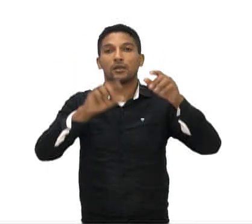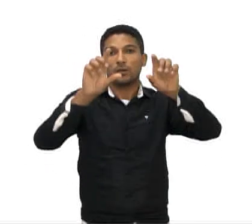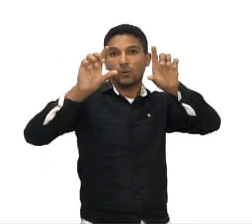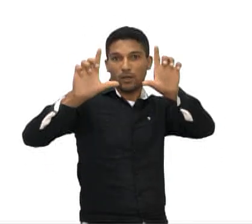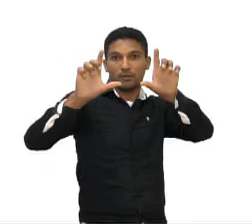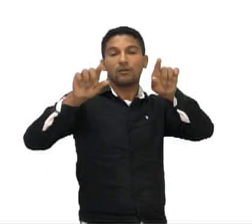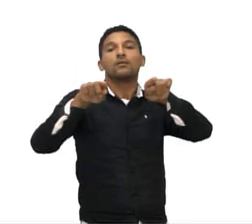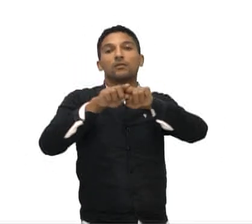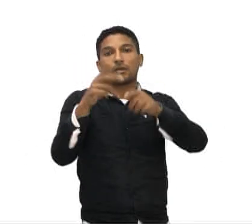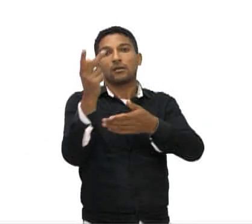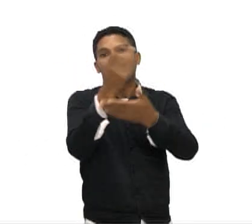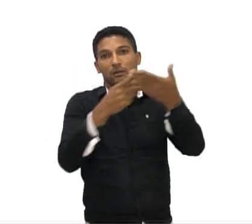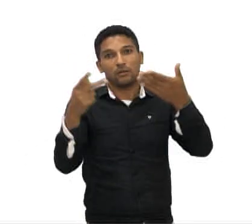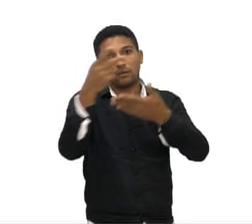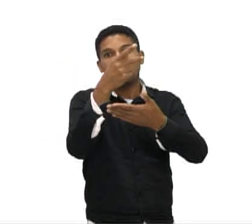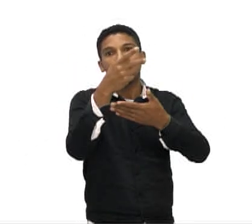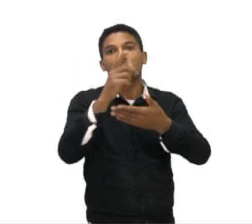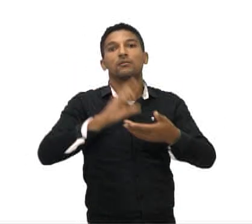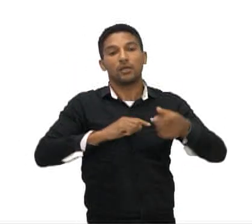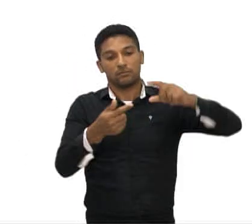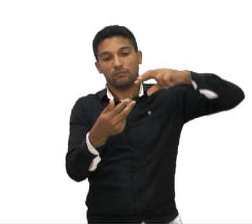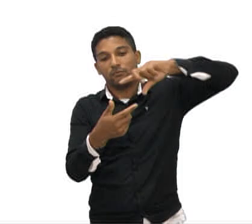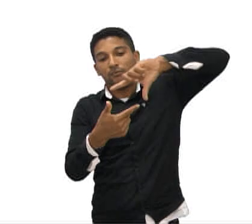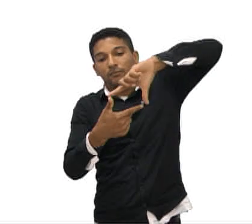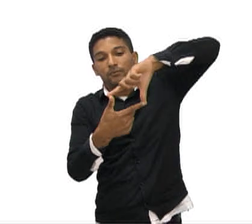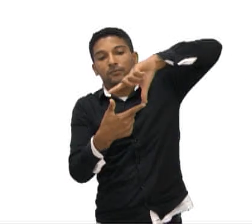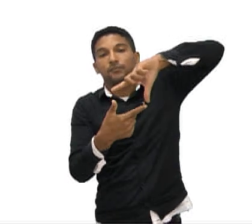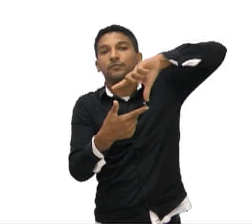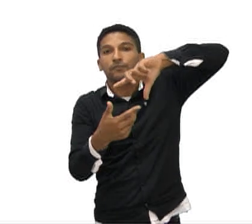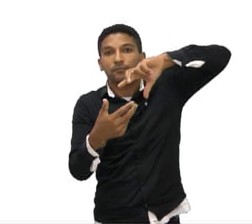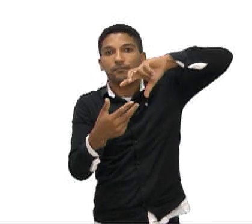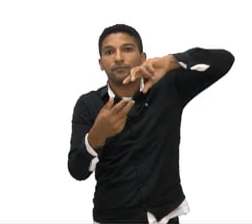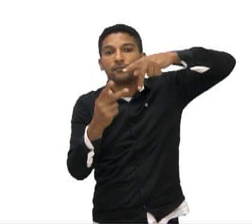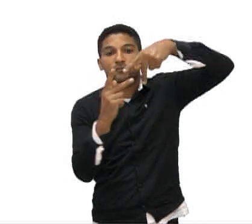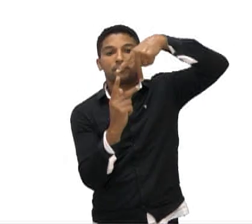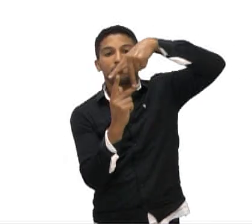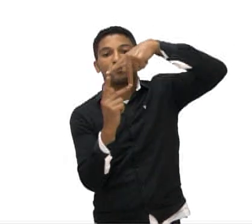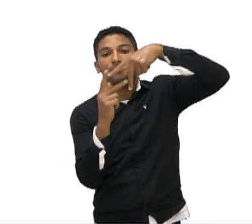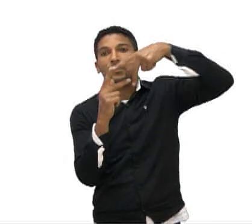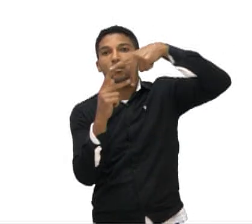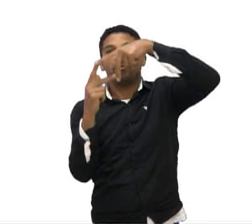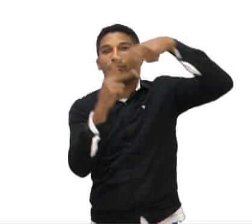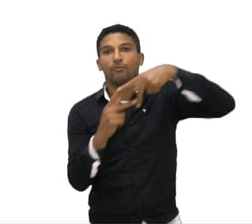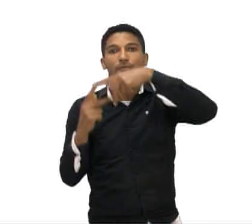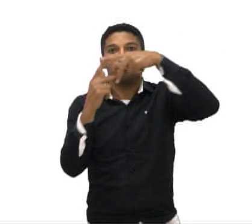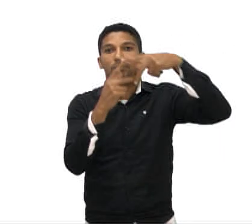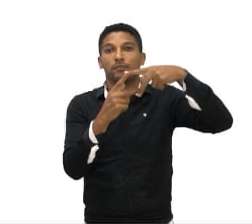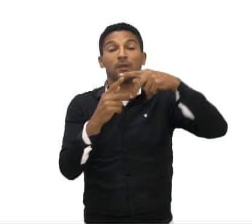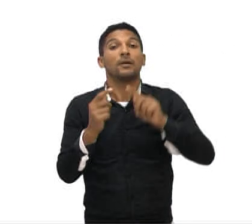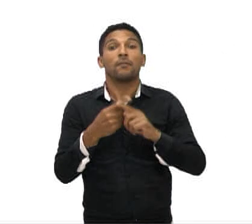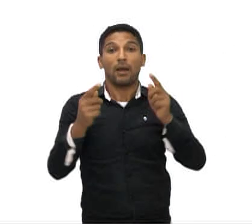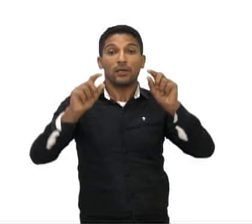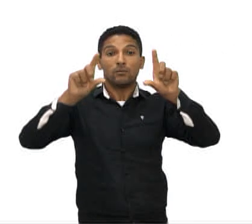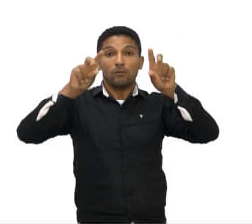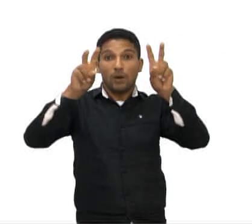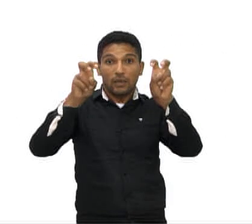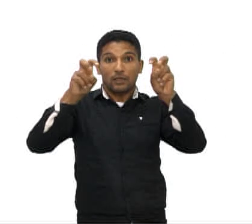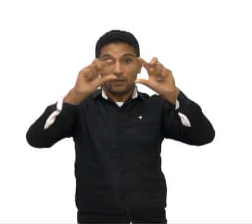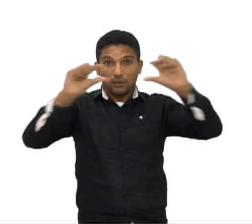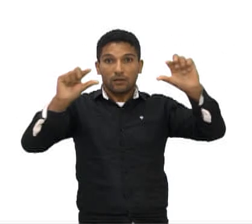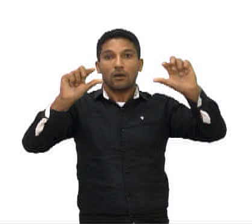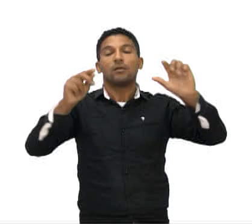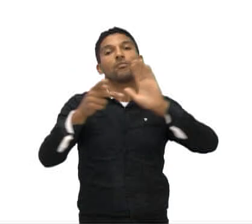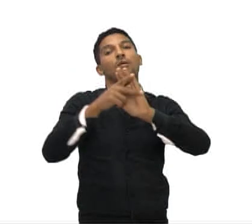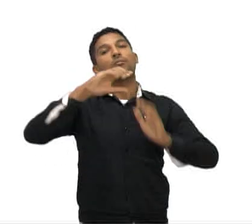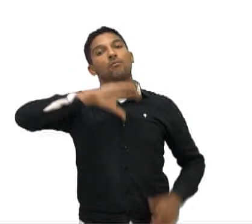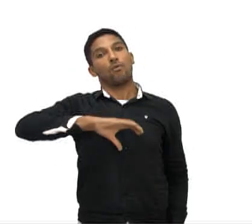gêneros. Agora, o enunciado das questões é em português. Qual é a dica? Ao